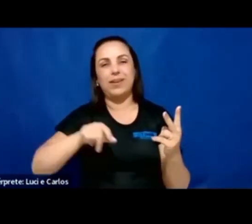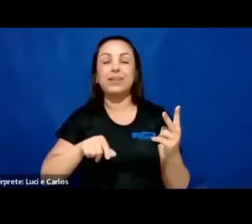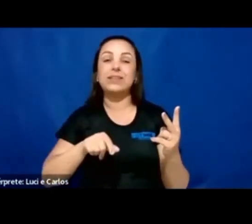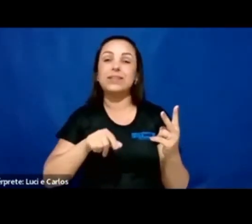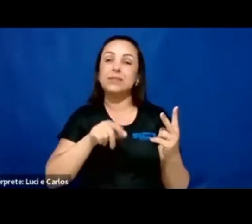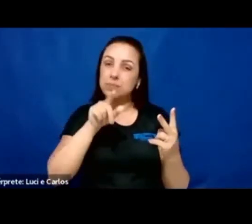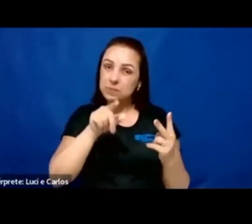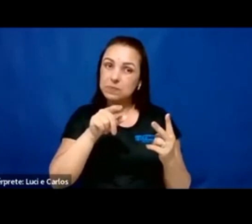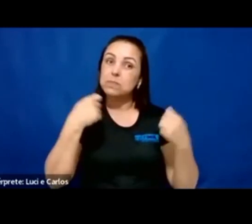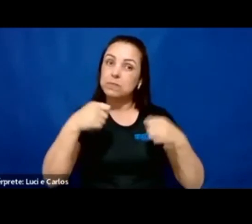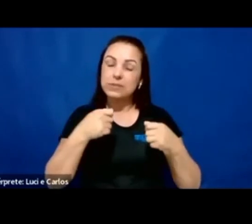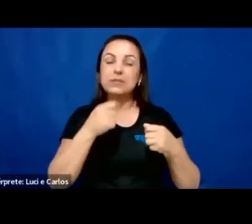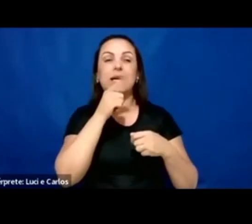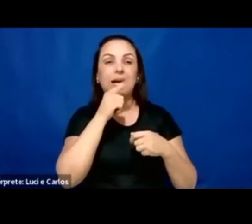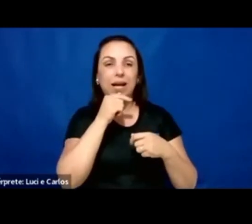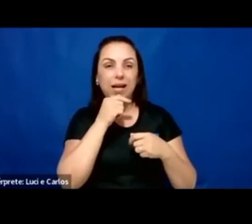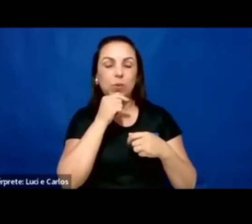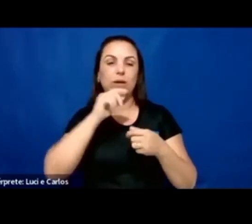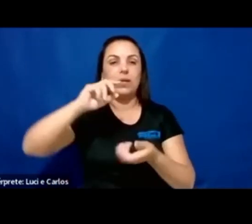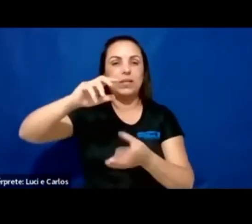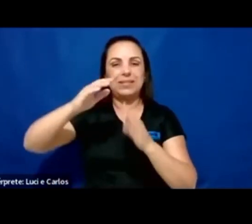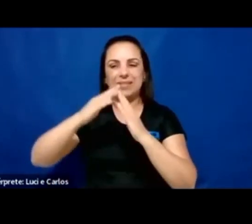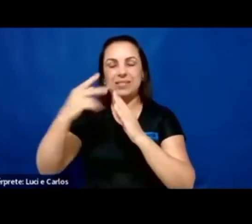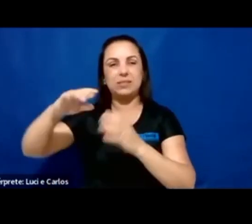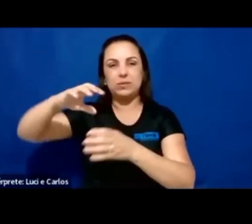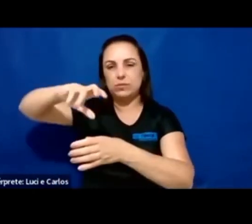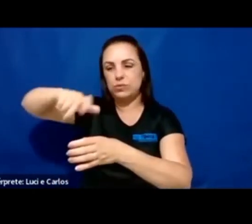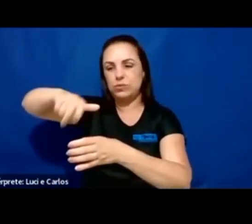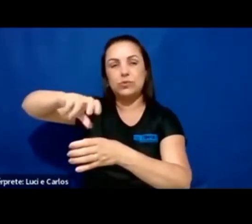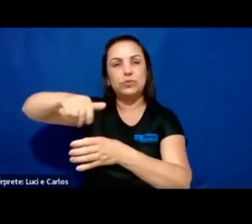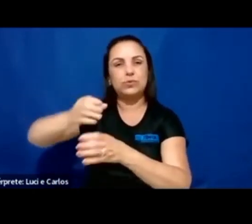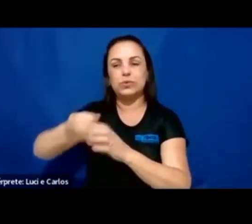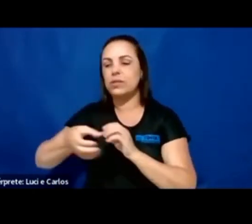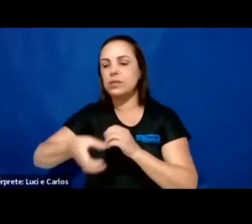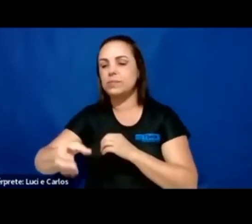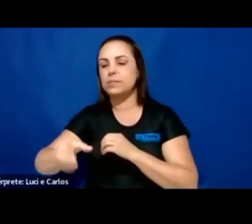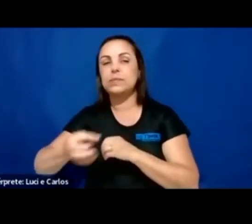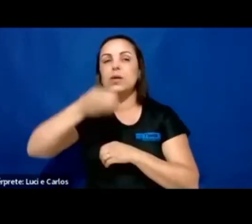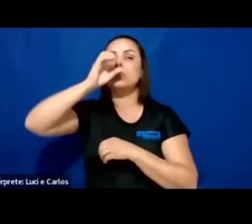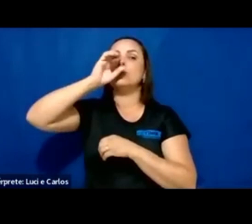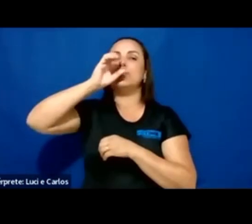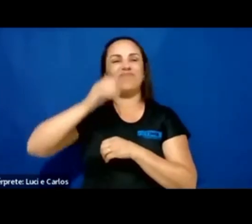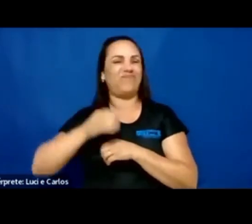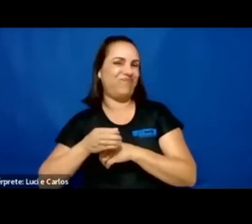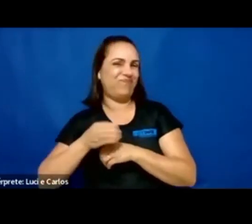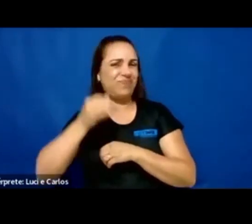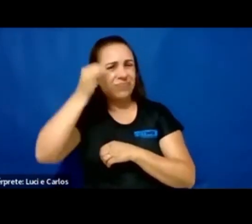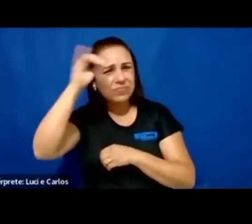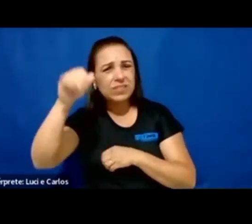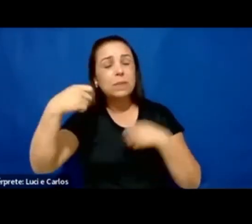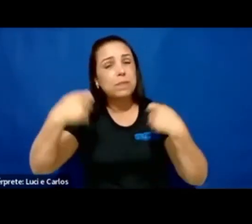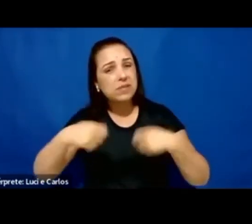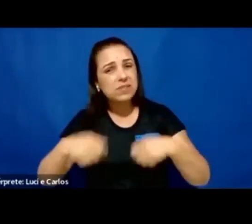precisa passar por um bom tratamento. Não tem como vocês não tratar a água hoje para beber. Por quê? Porque os rios estão